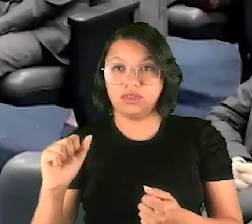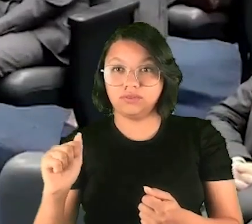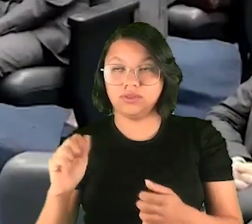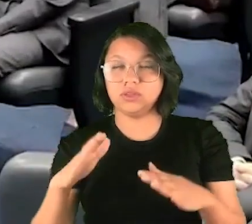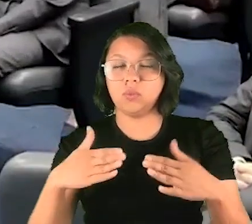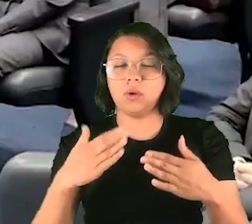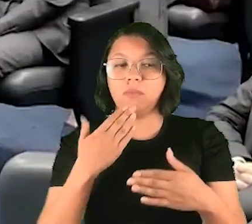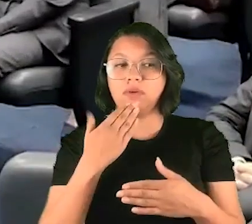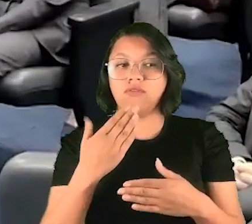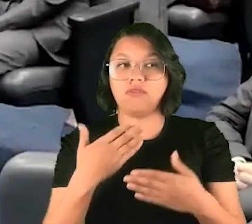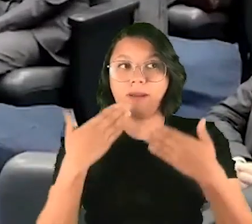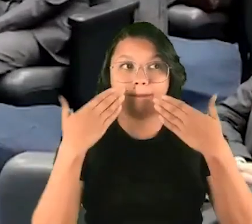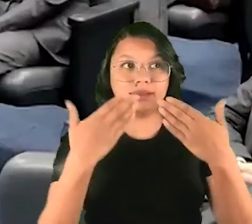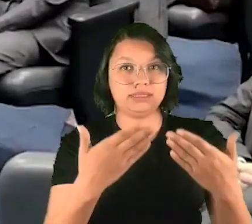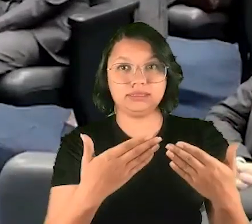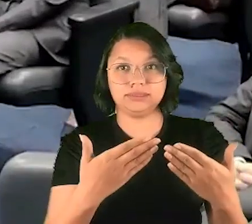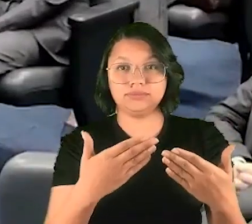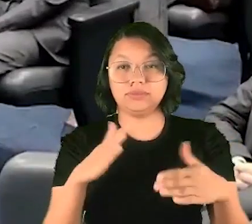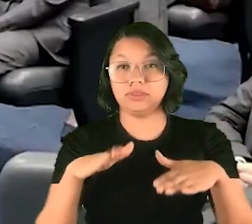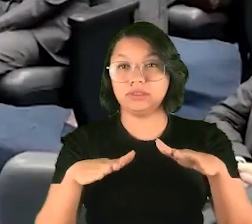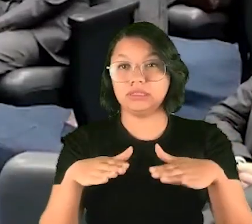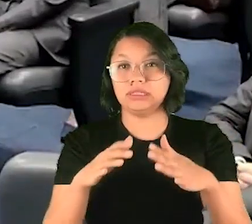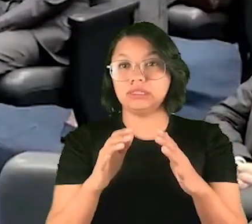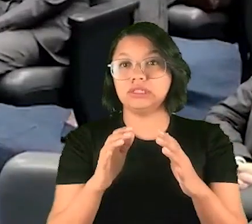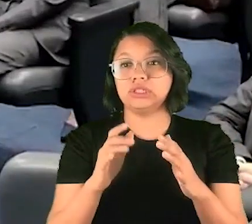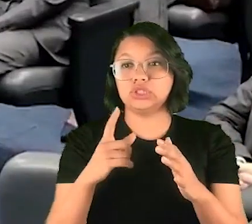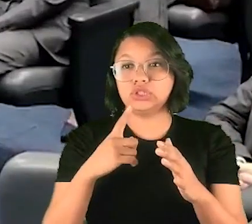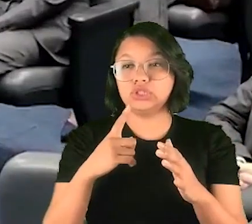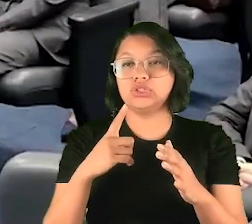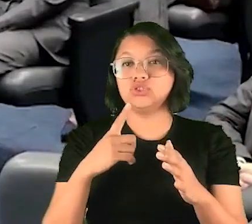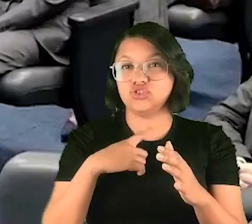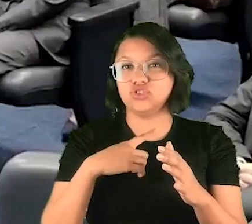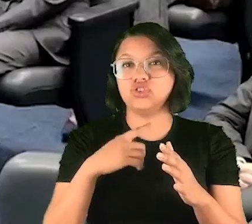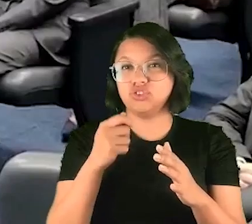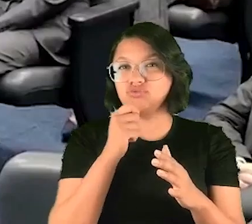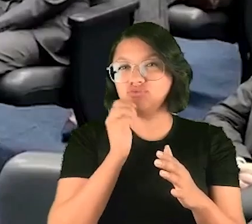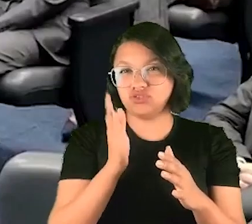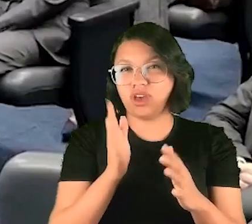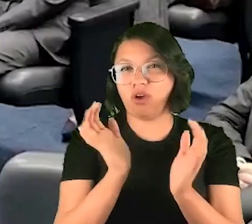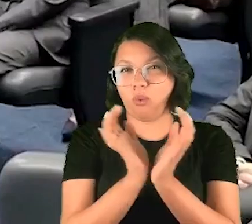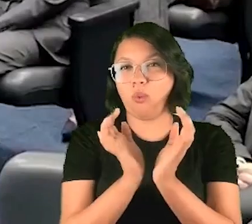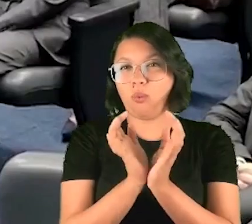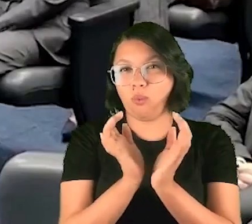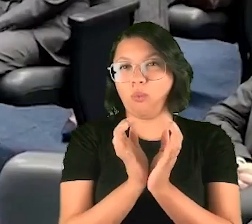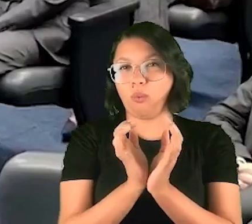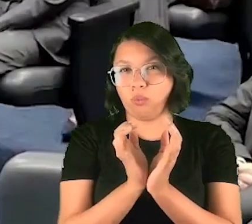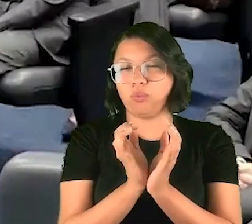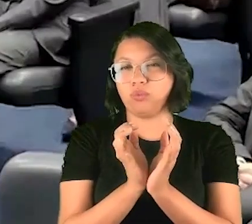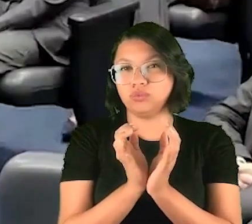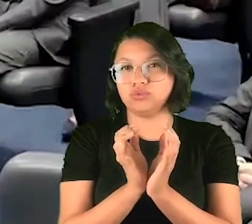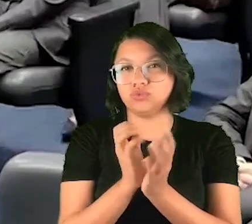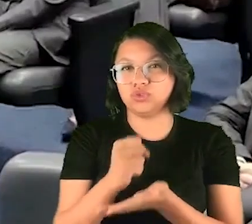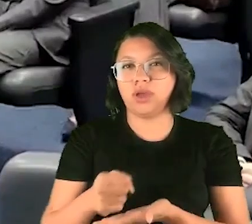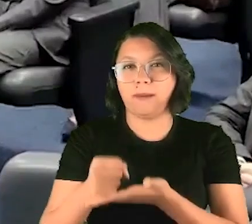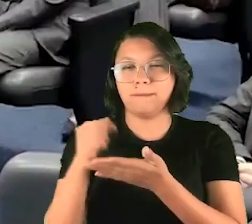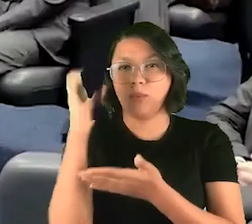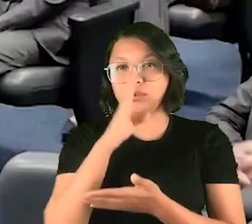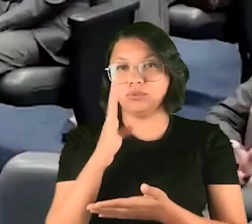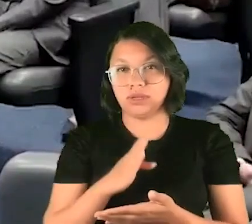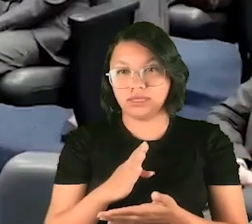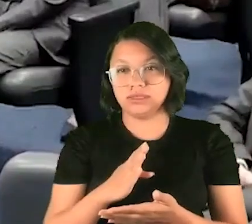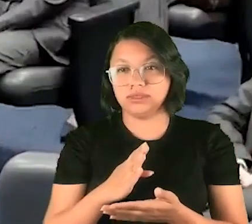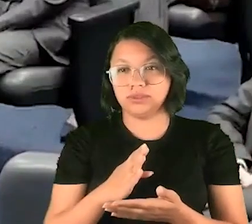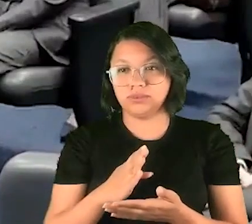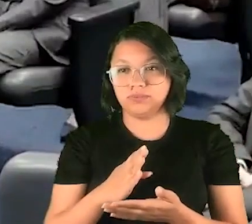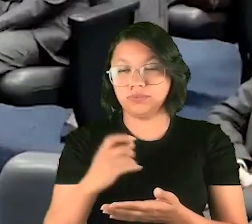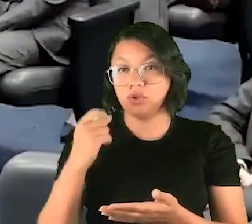quando o pedido me foi apresentado. E na época existia núcleos de acesso expandido em todo o Brasil, em que o remédio